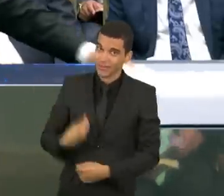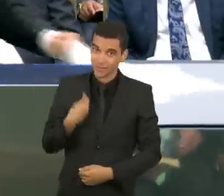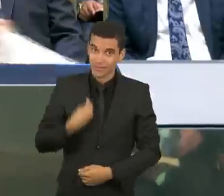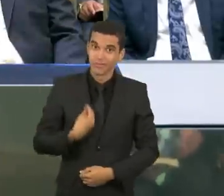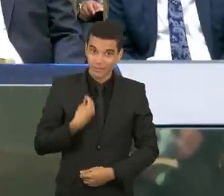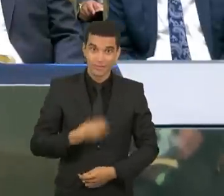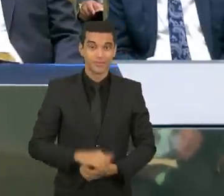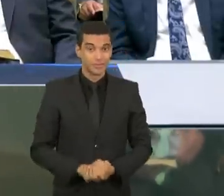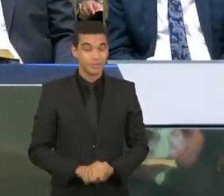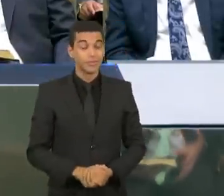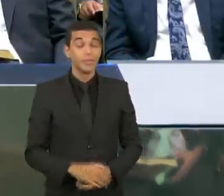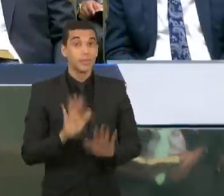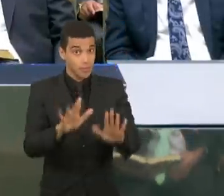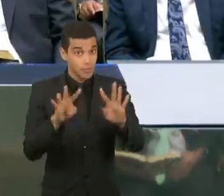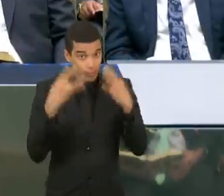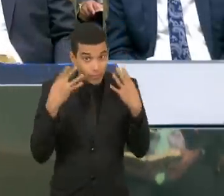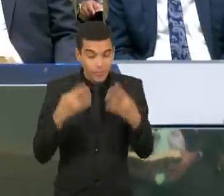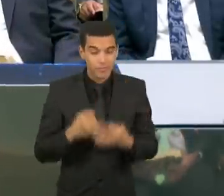Agora escuta.